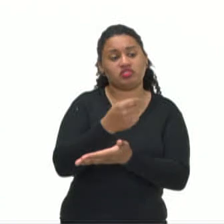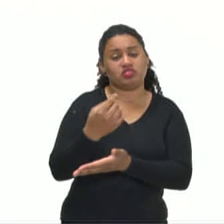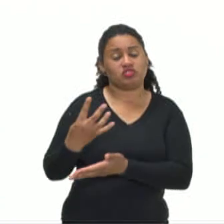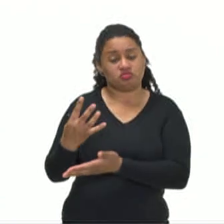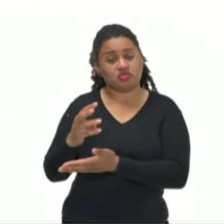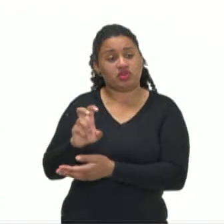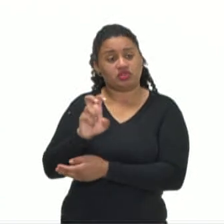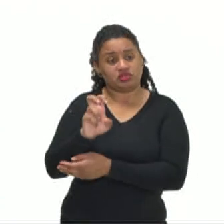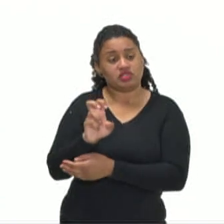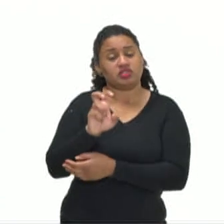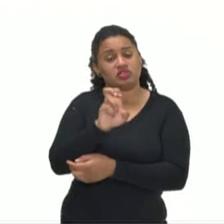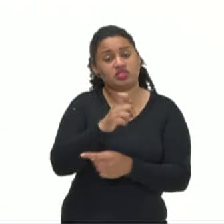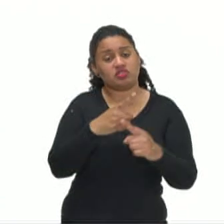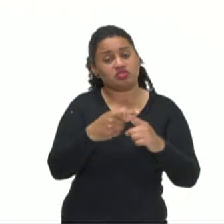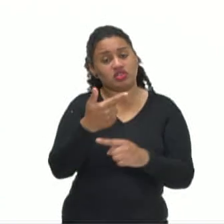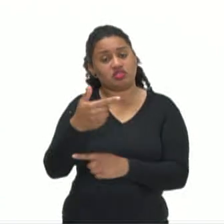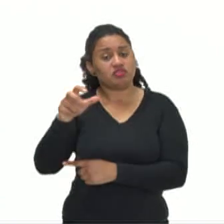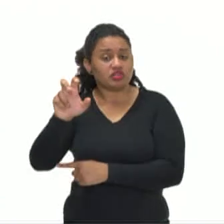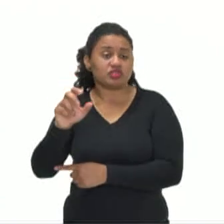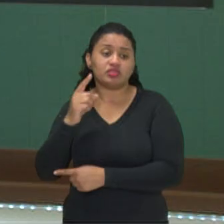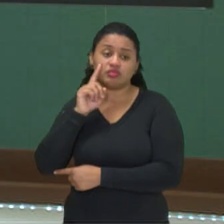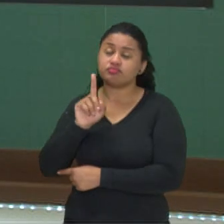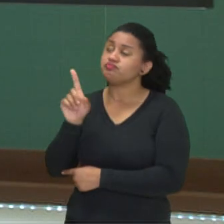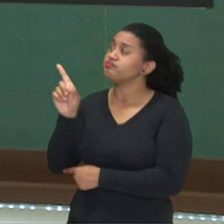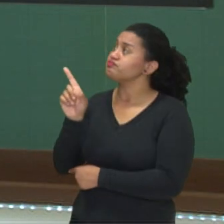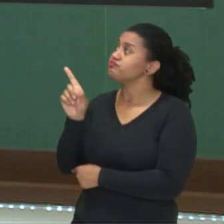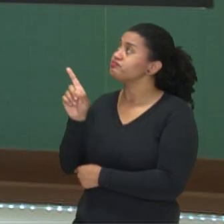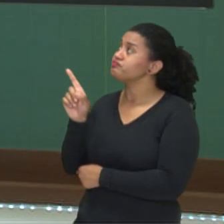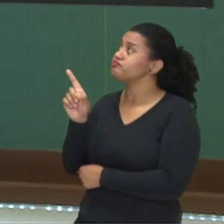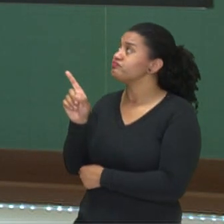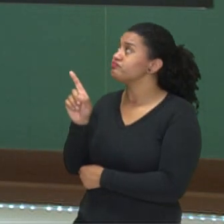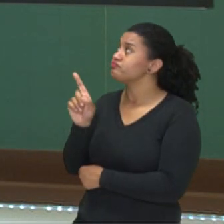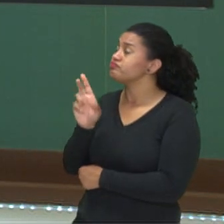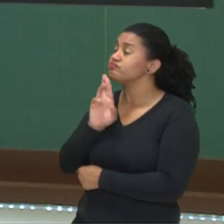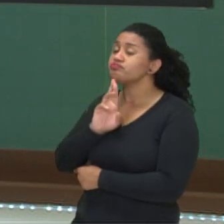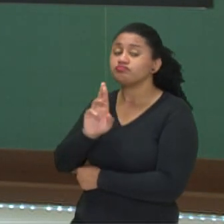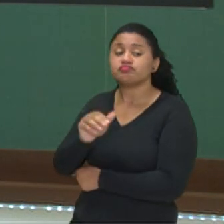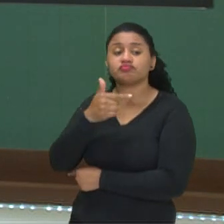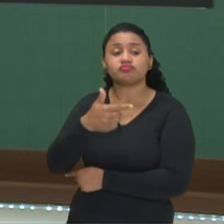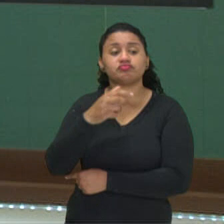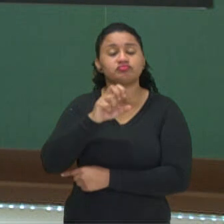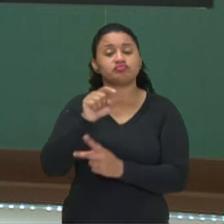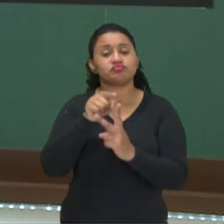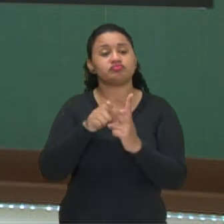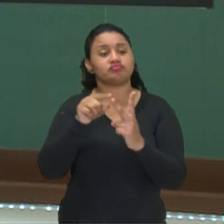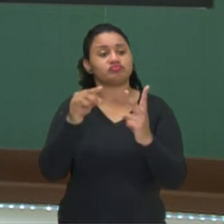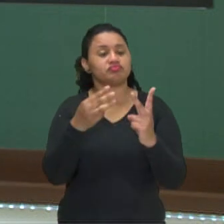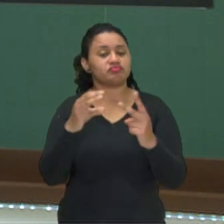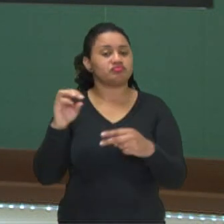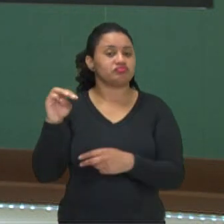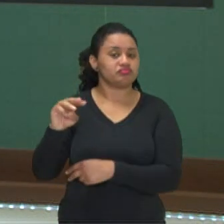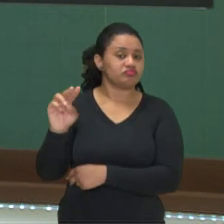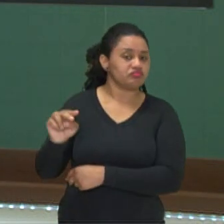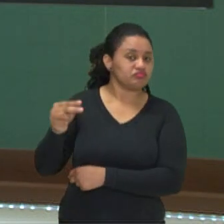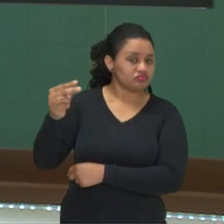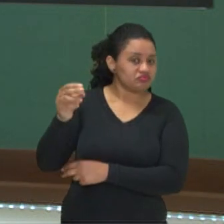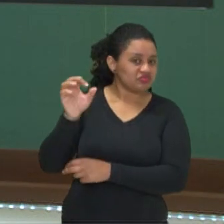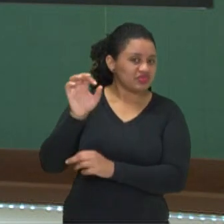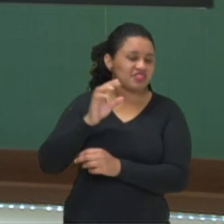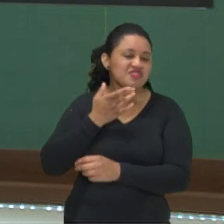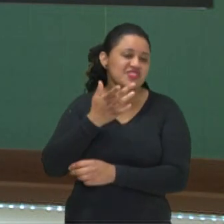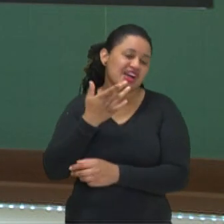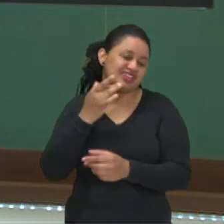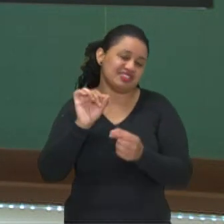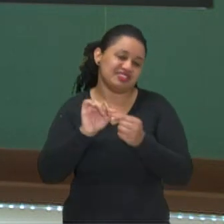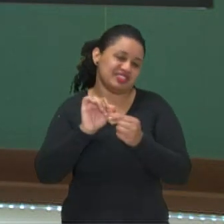que dá 5. 5 vezes 25, 125 raiz de 3 centímetros quadrados. Tranquilo essa questão, não é